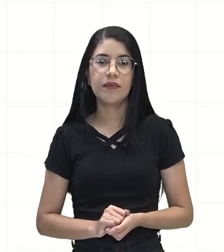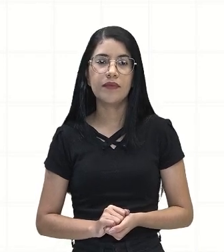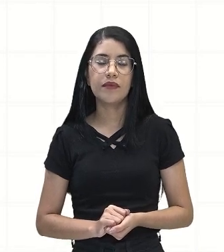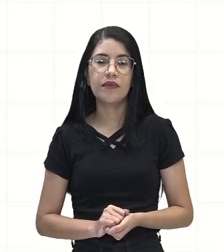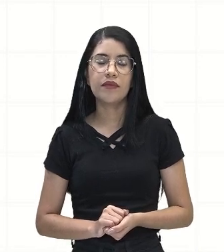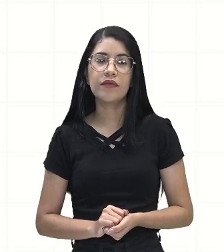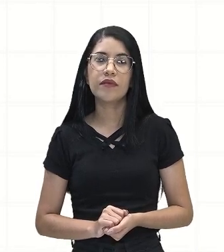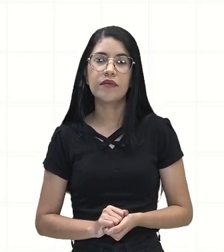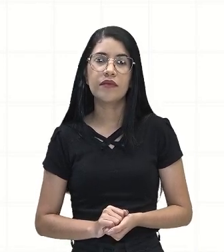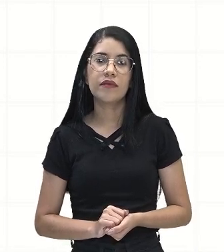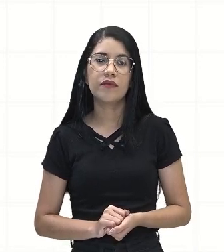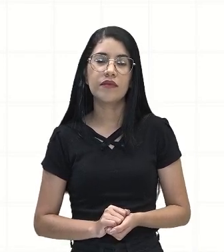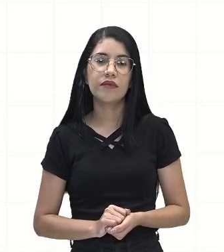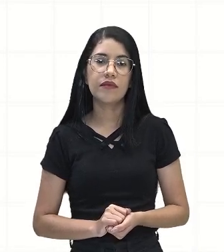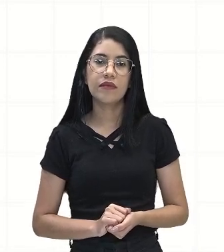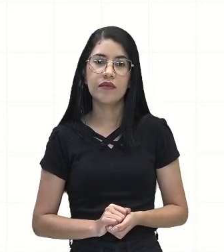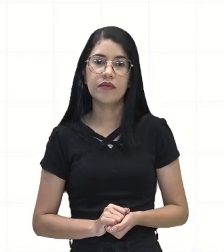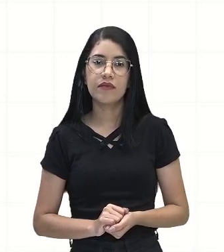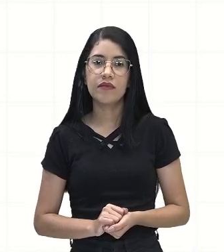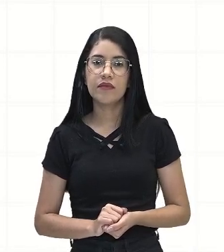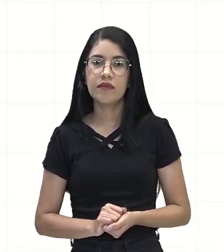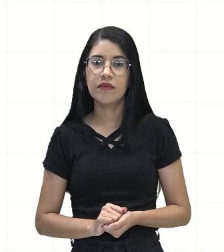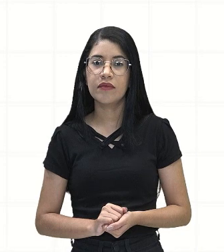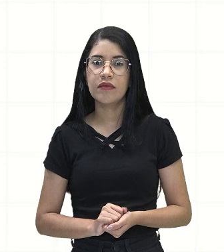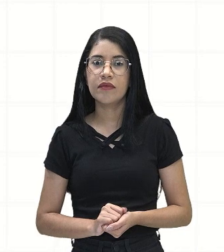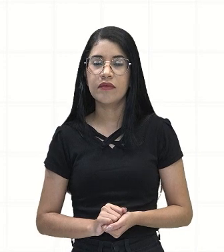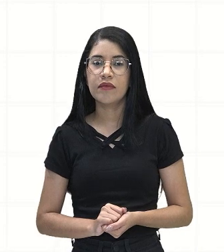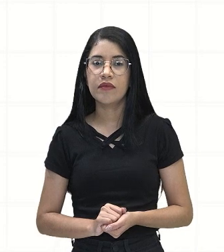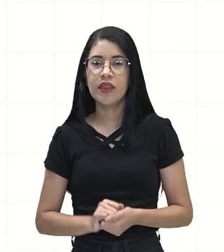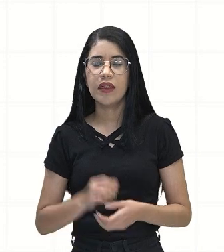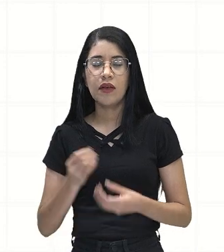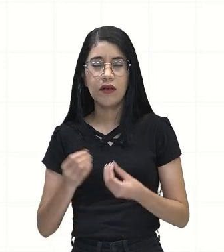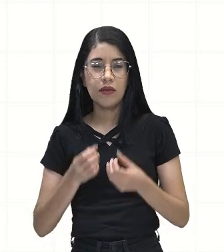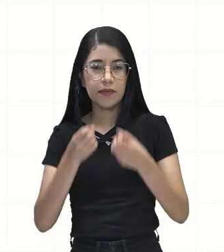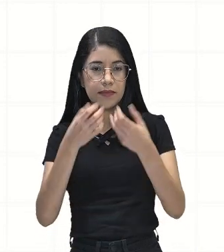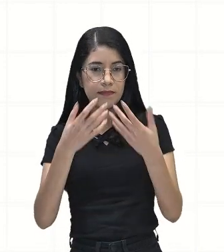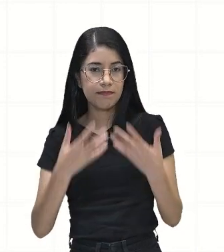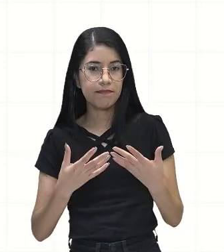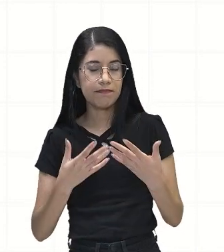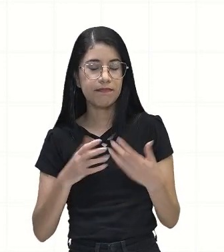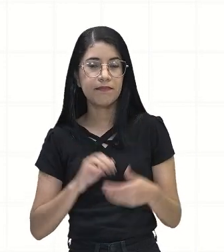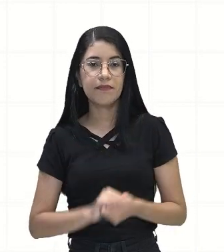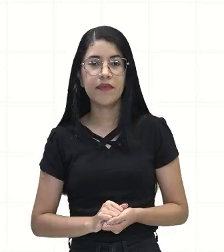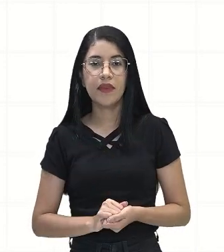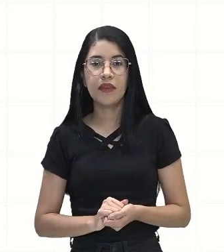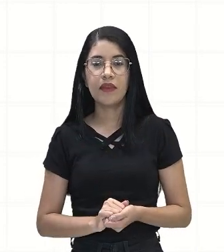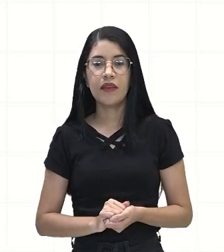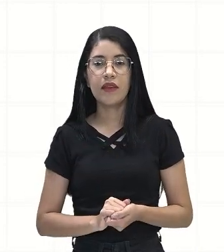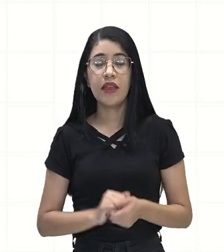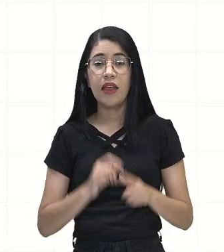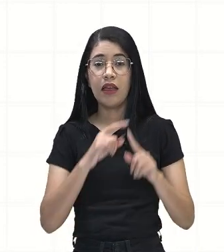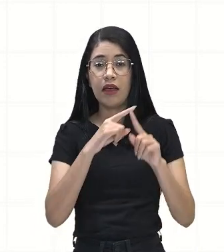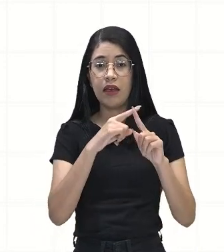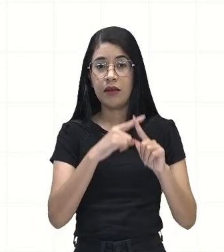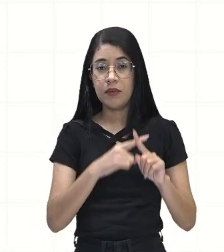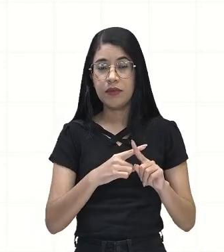que é que nós sabemos? Que o produto dos catetos vai ser igual a quem? Ao produto, ou seja, toda vez que eu tenho